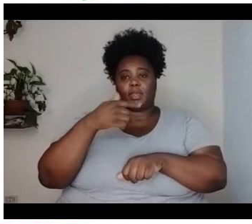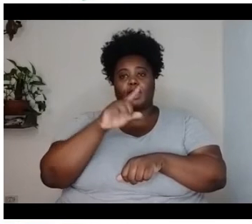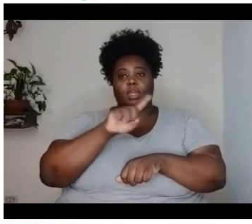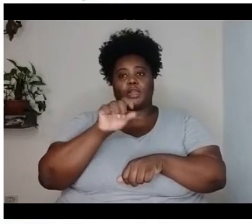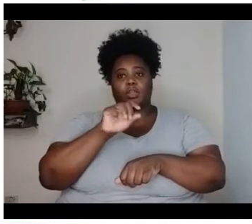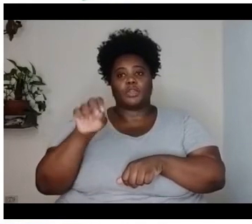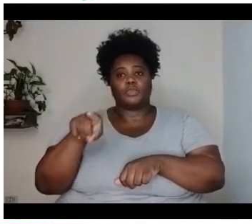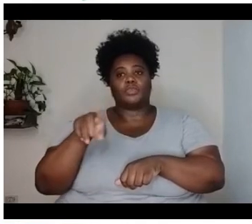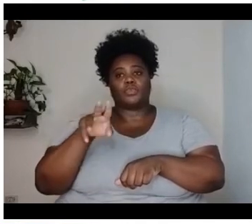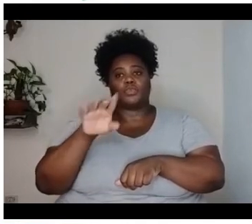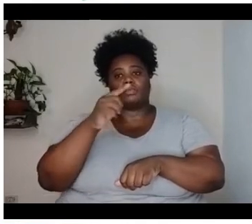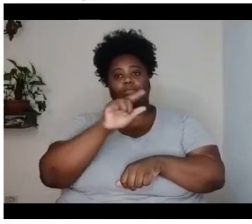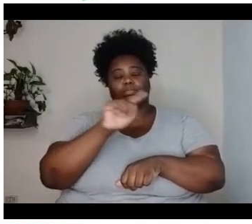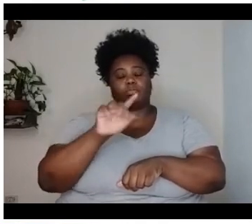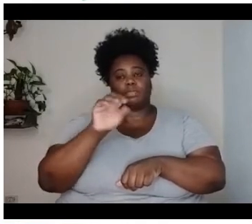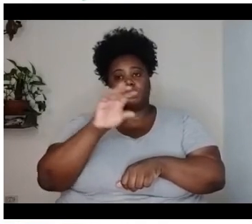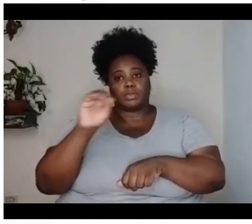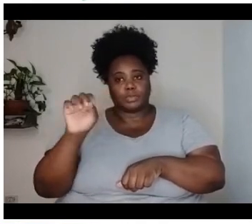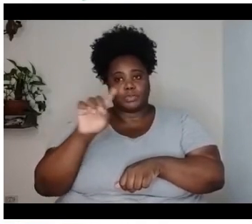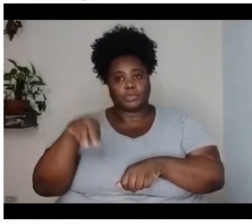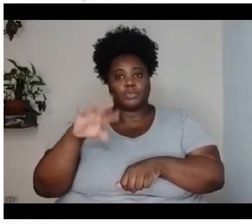perguntas para a gente ir entrando nessa